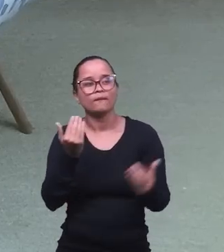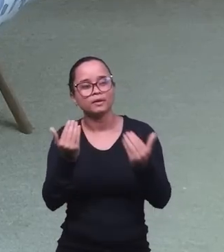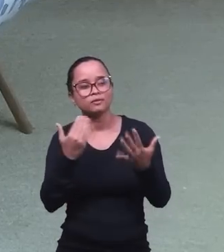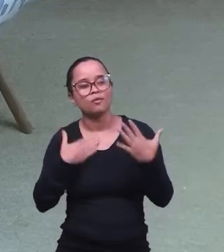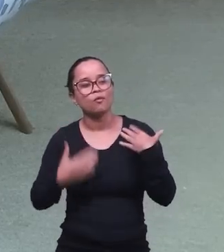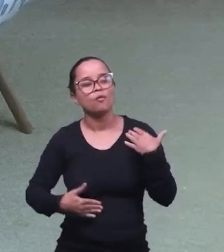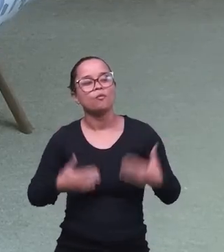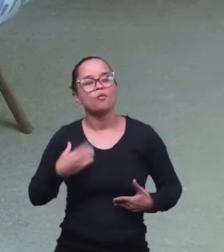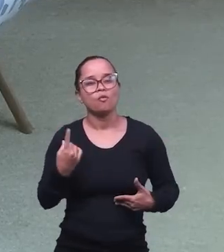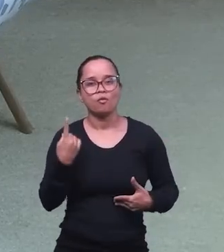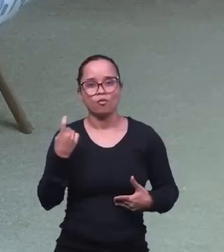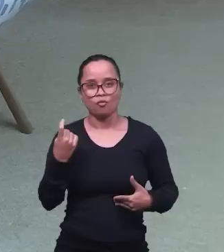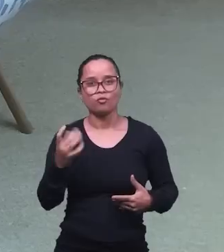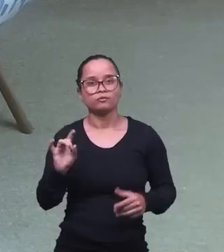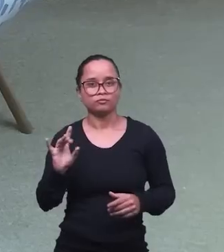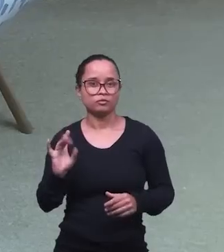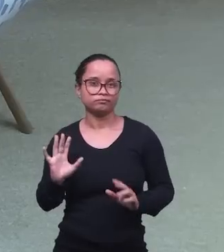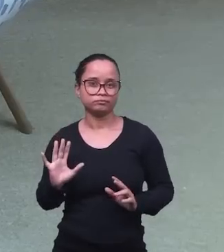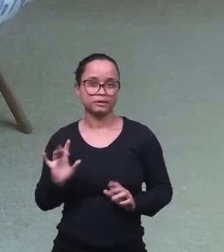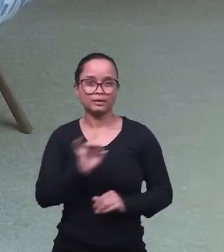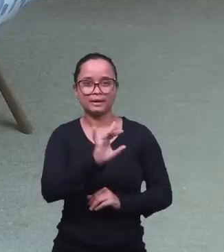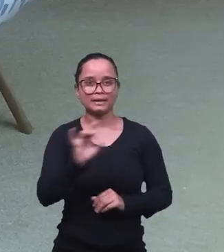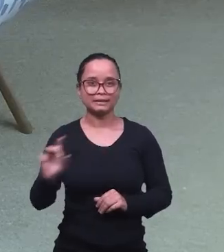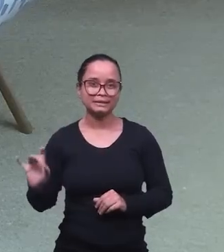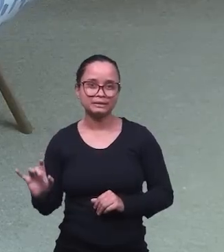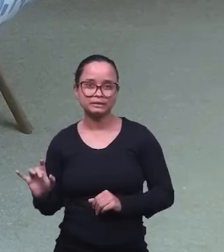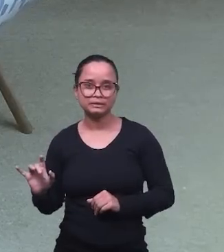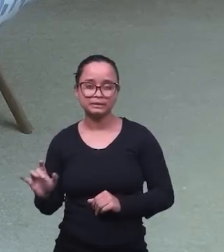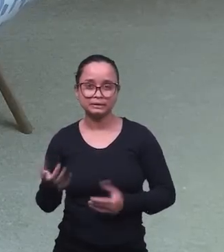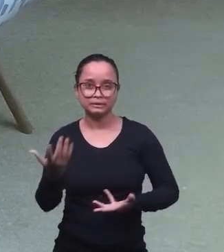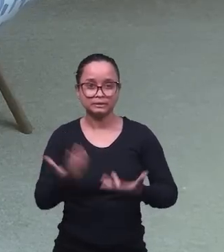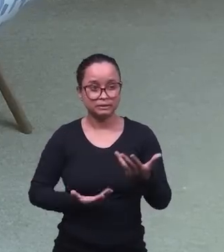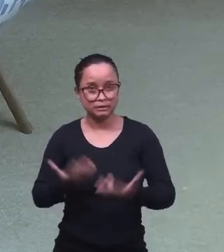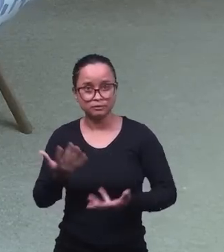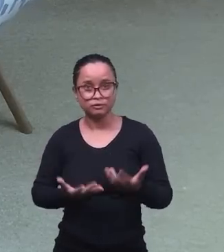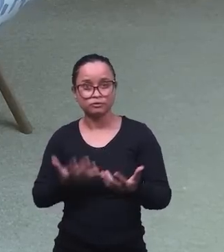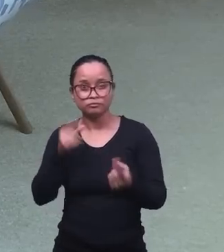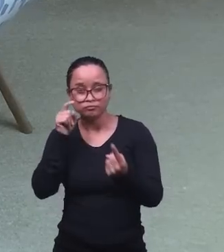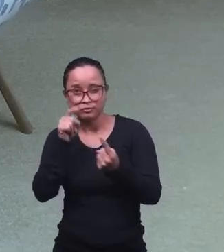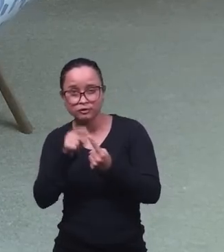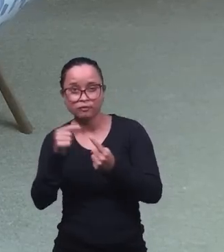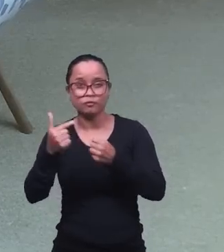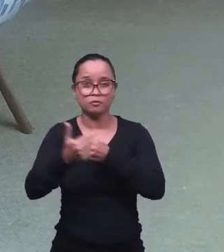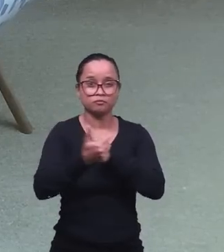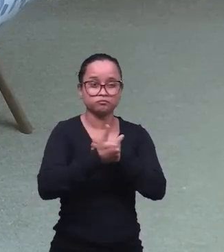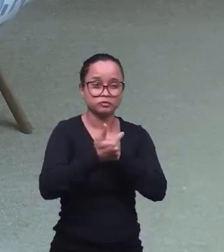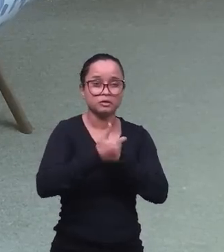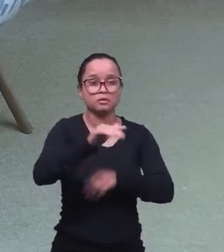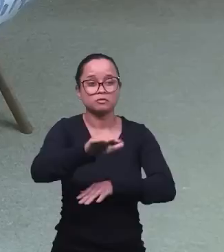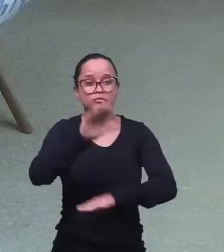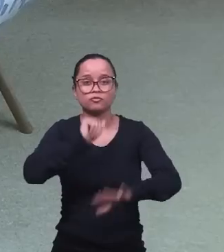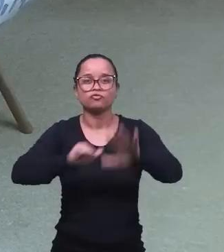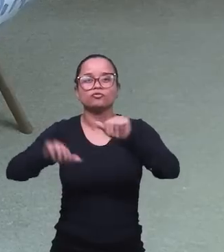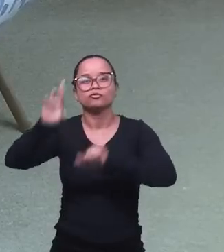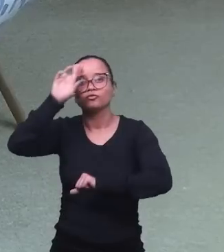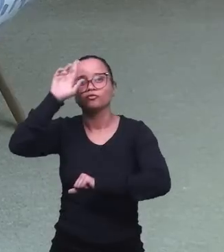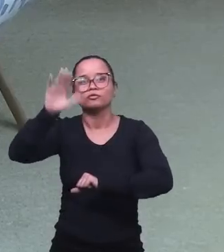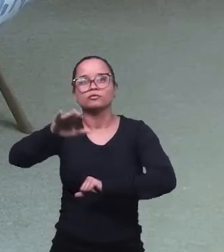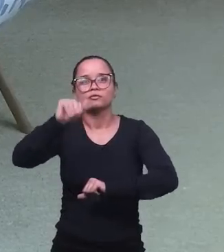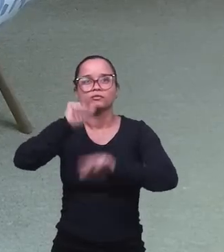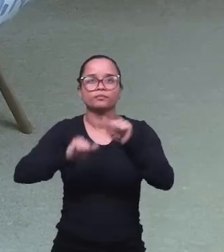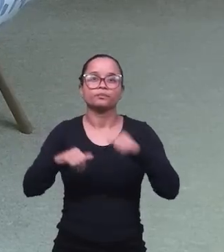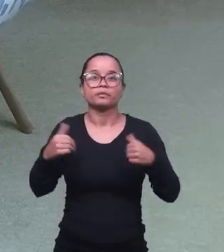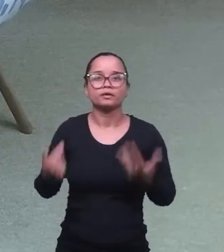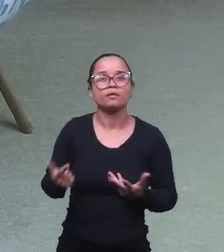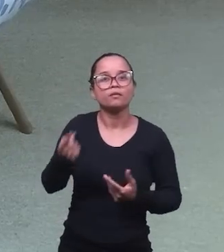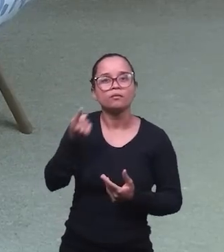como um corpo só. Quer dizer, cada membro tem a sua finalidade, né, para aquilo que o Senhor chamou. Então, ou